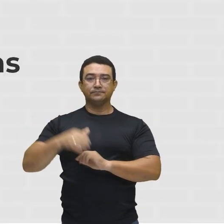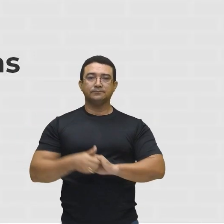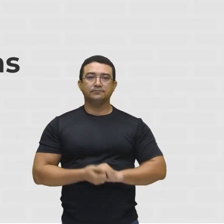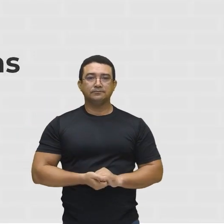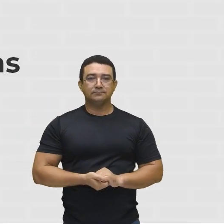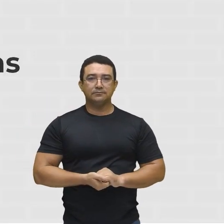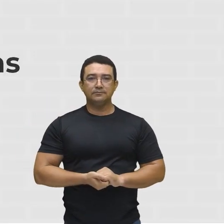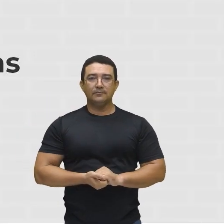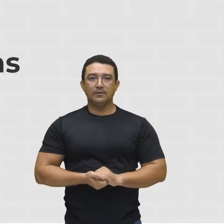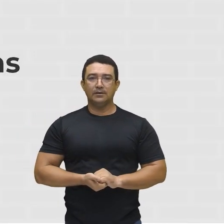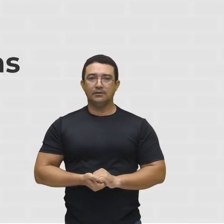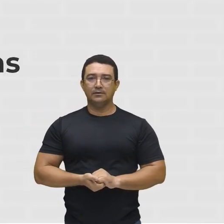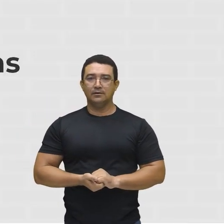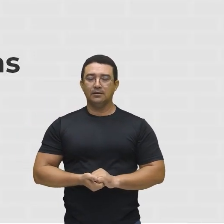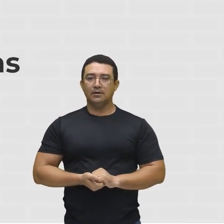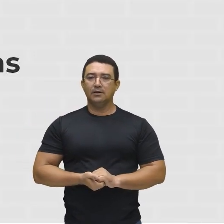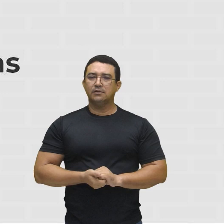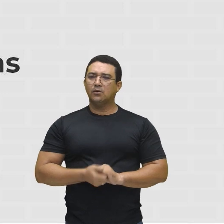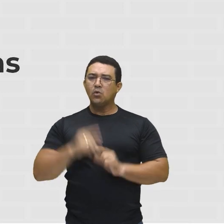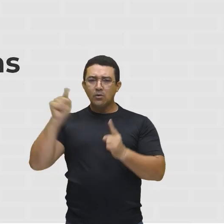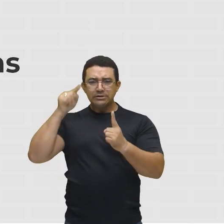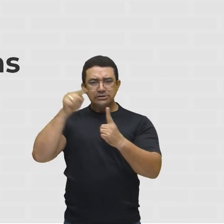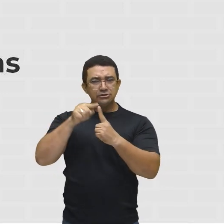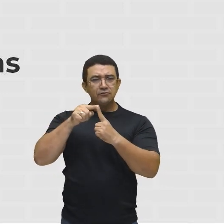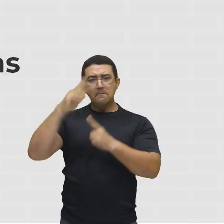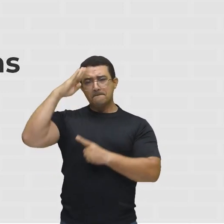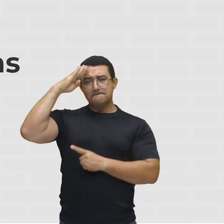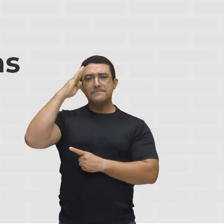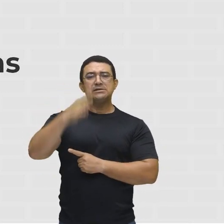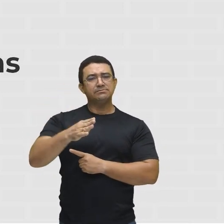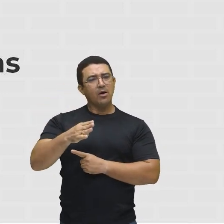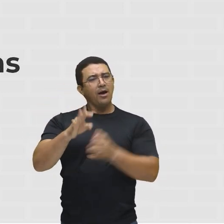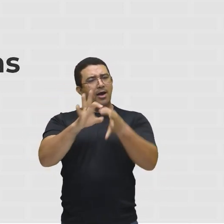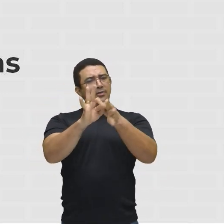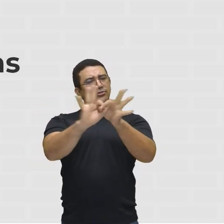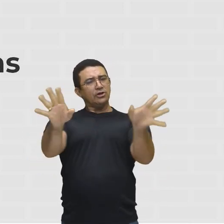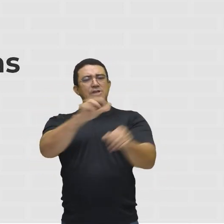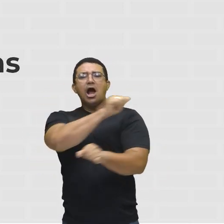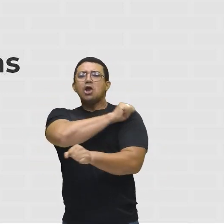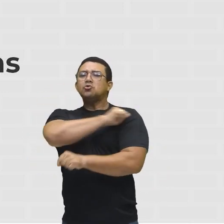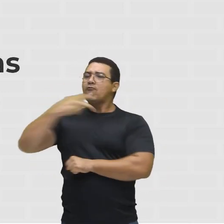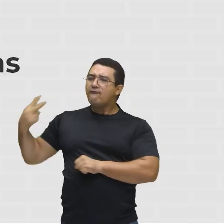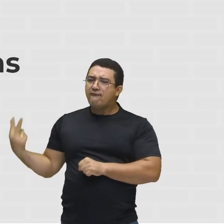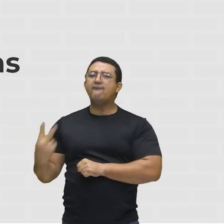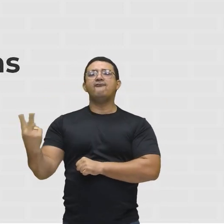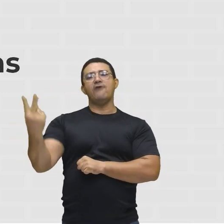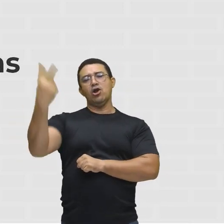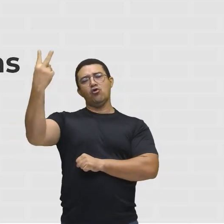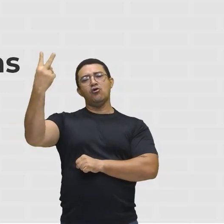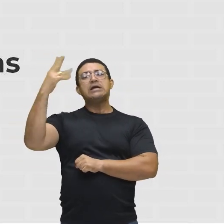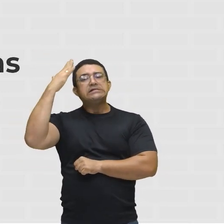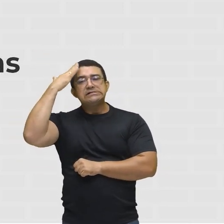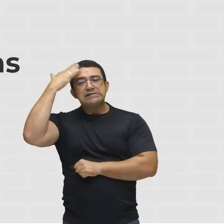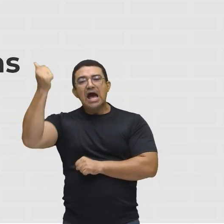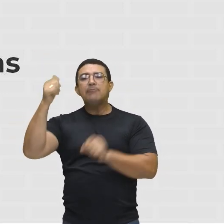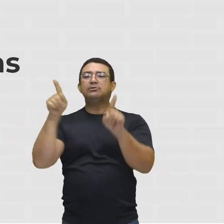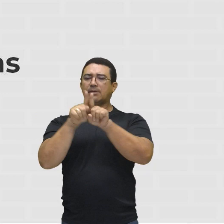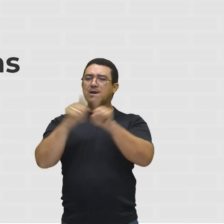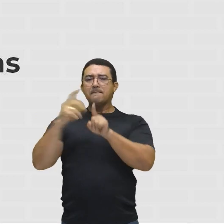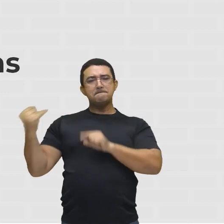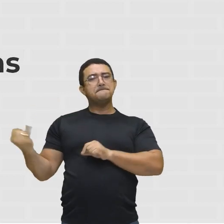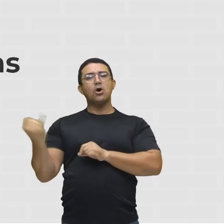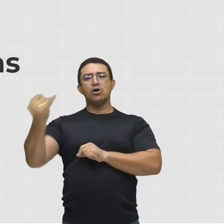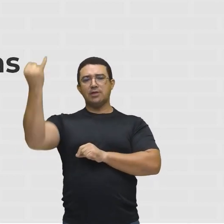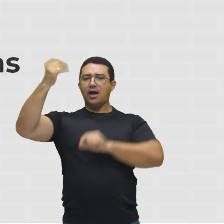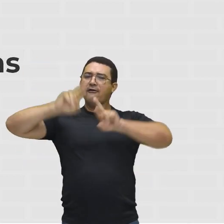é o objetivo desta? O objetivo principal é permitir que os estudantes valorizem e reconheçam a importância das